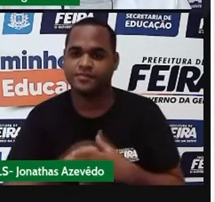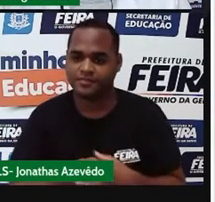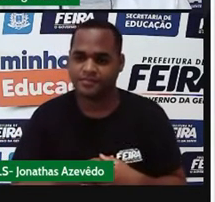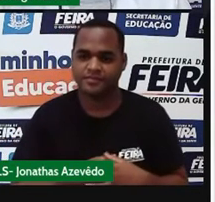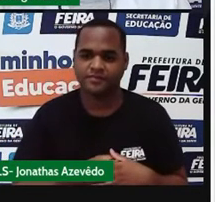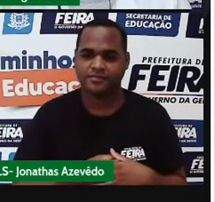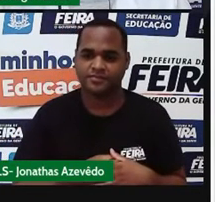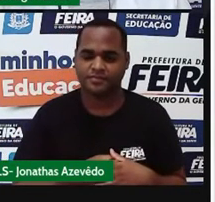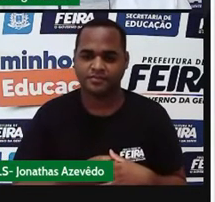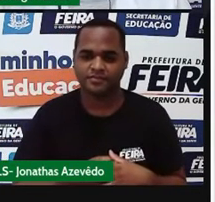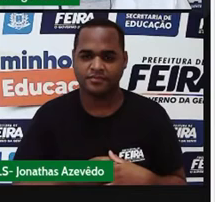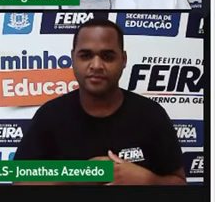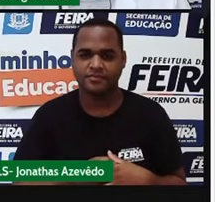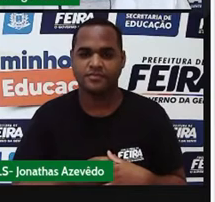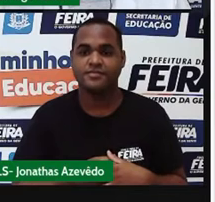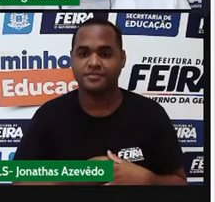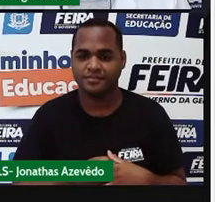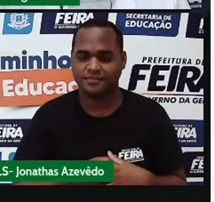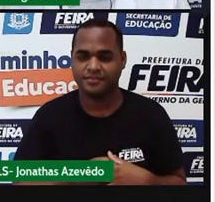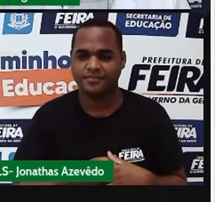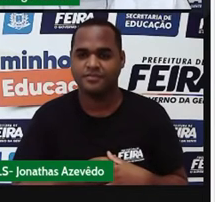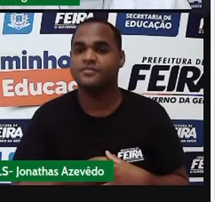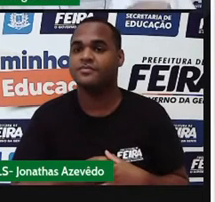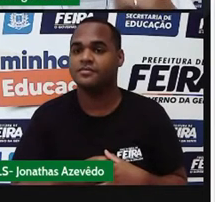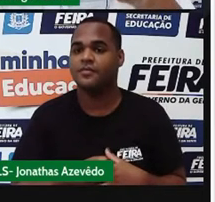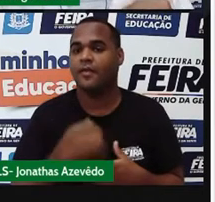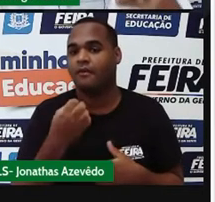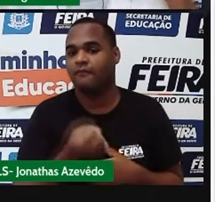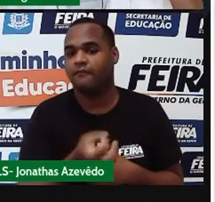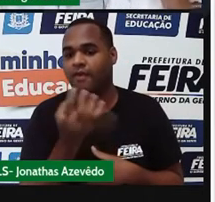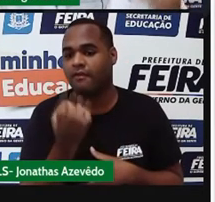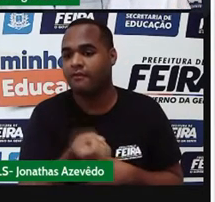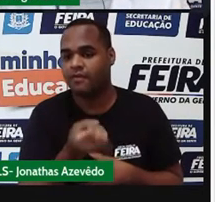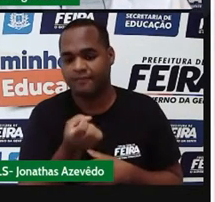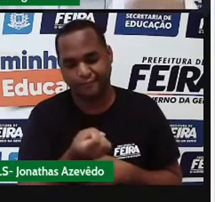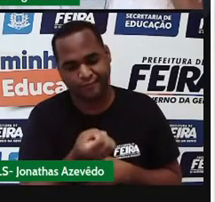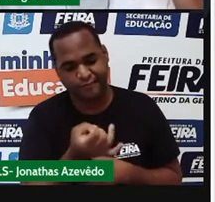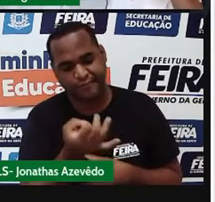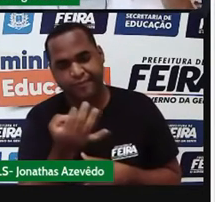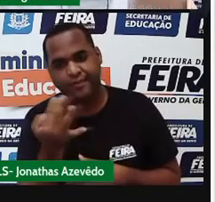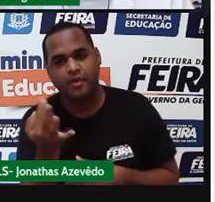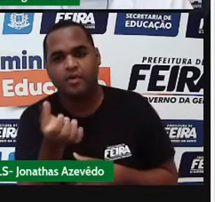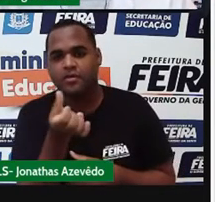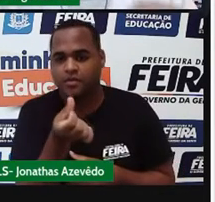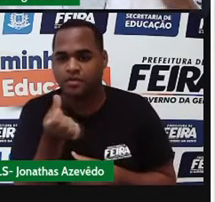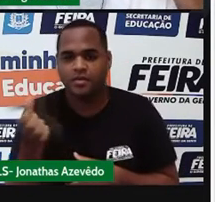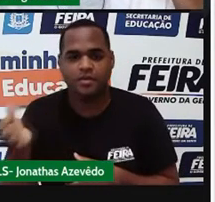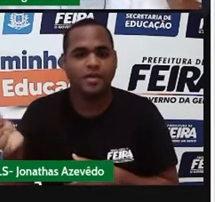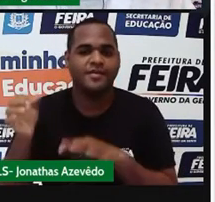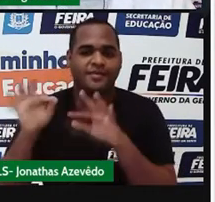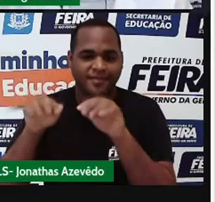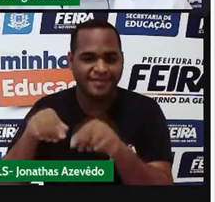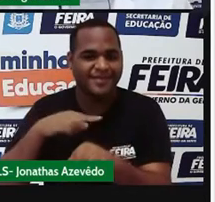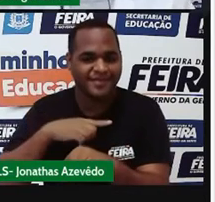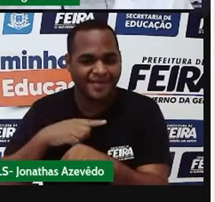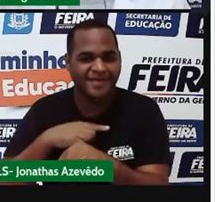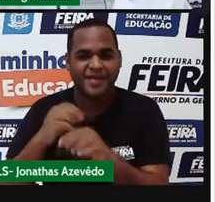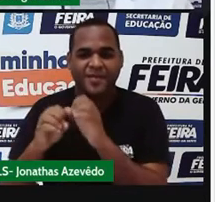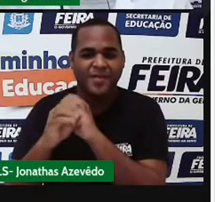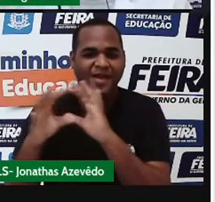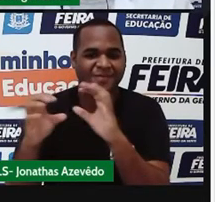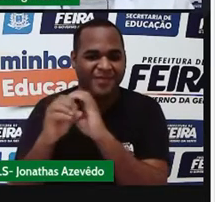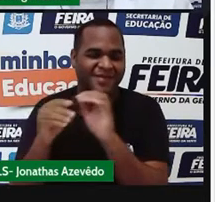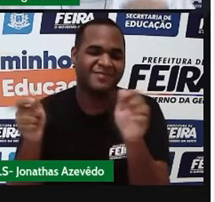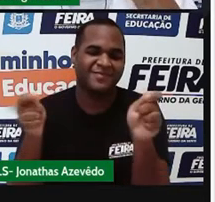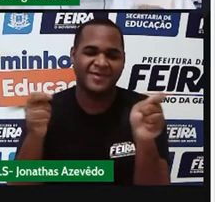da vírgula e são infinitos algarismos 6 que vão aparecer ali